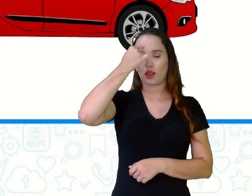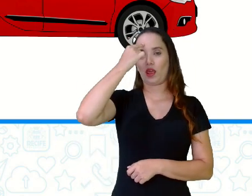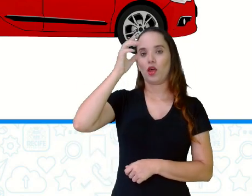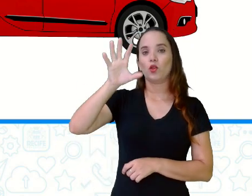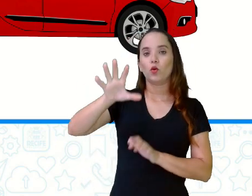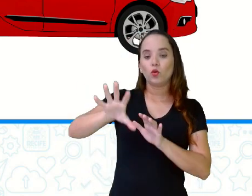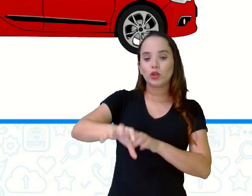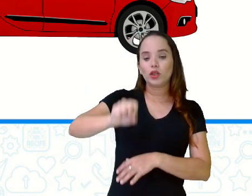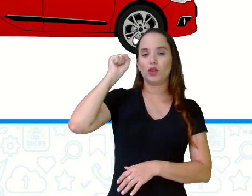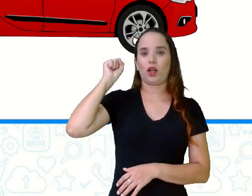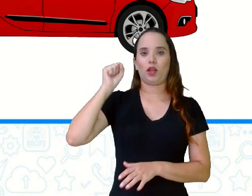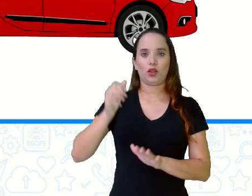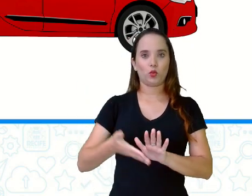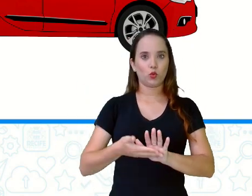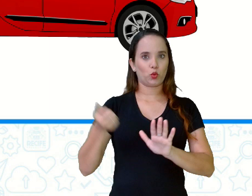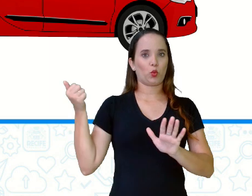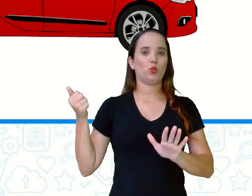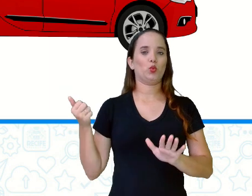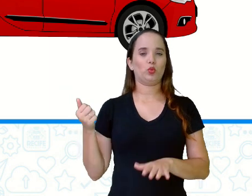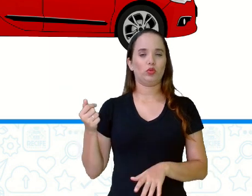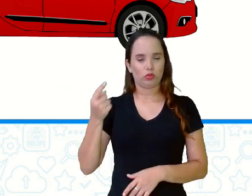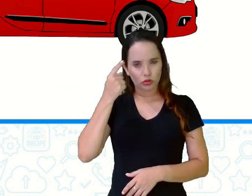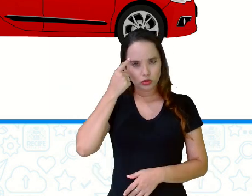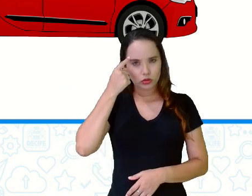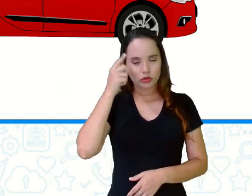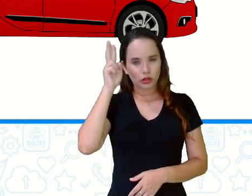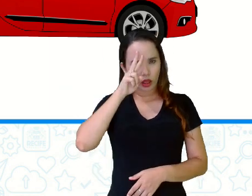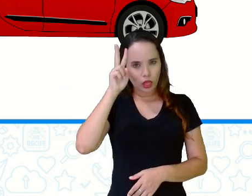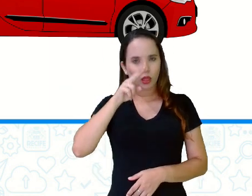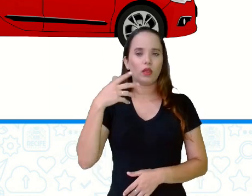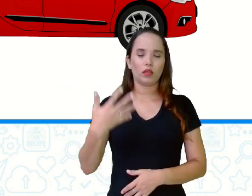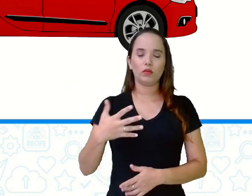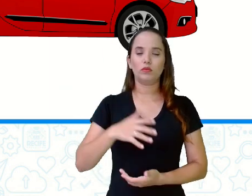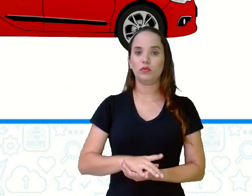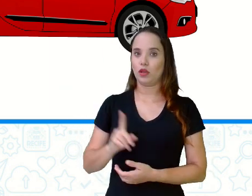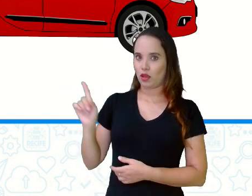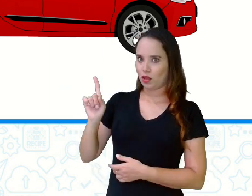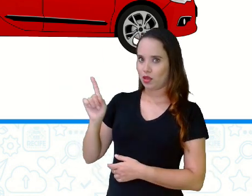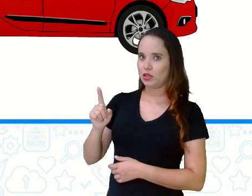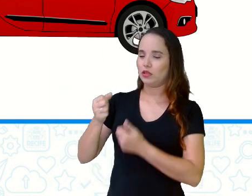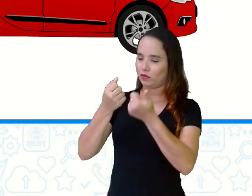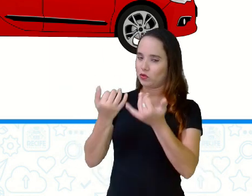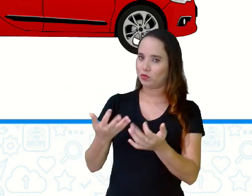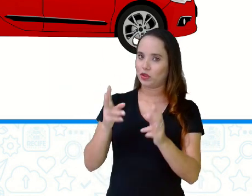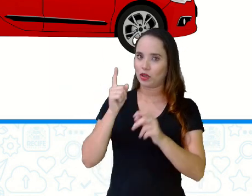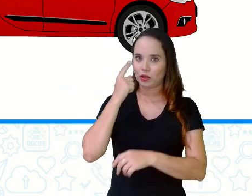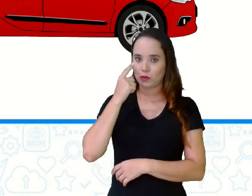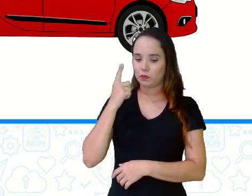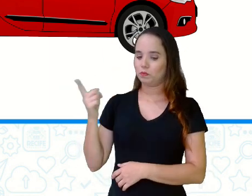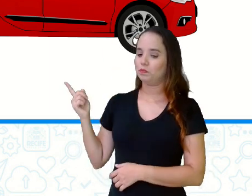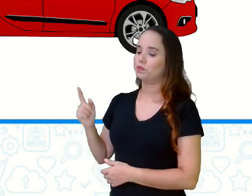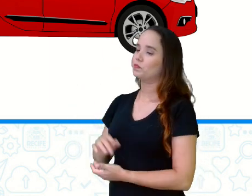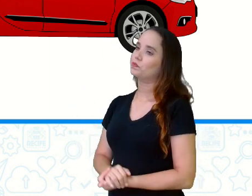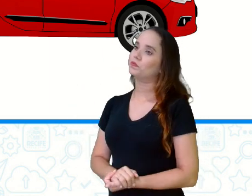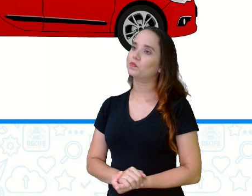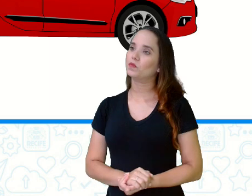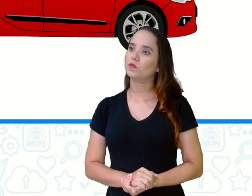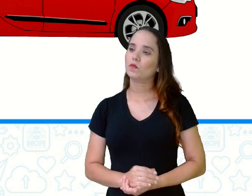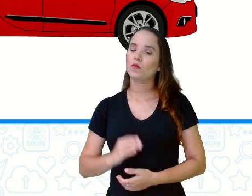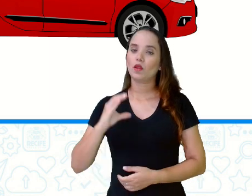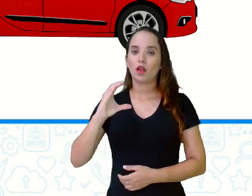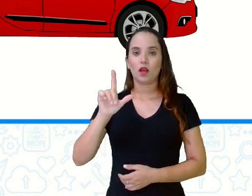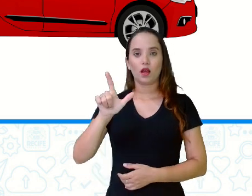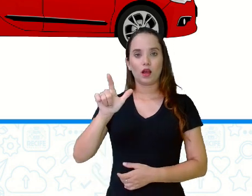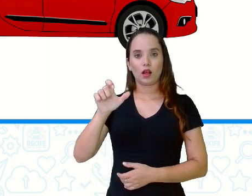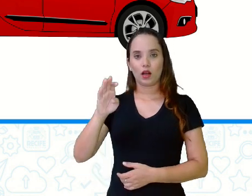Lembra da ideia do troco? Pois bem, esse problema diz muito sobre isso. Kleber estava com seu pai